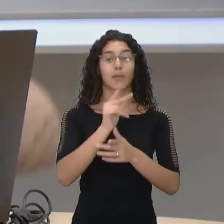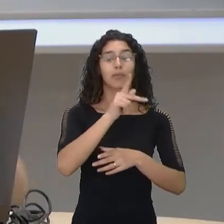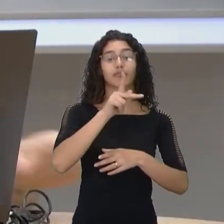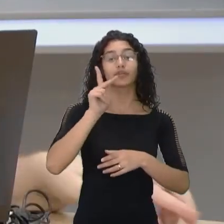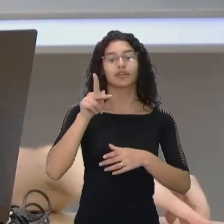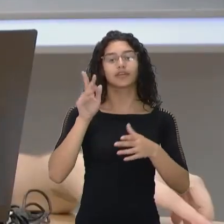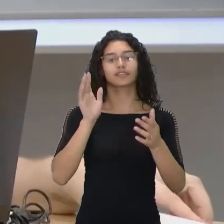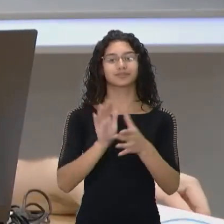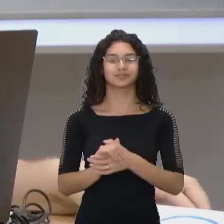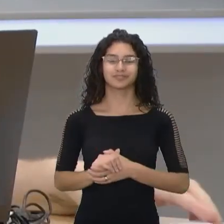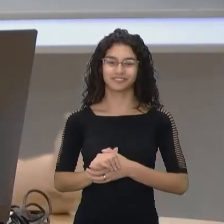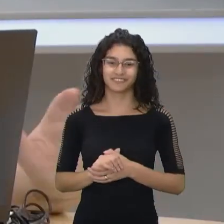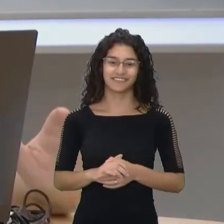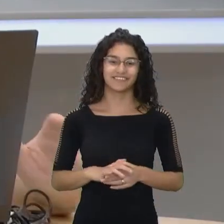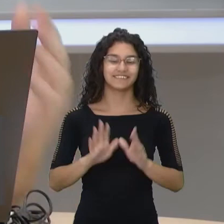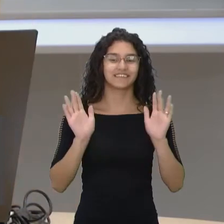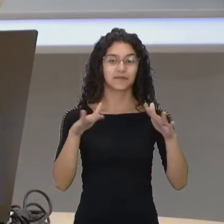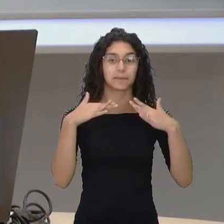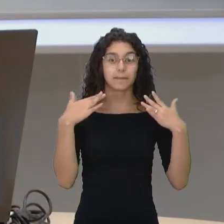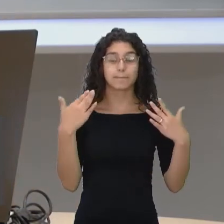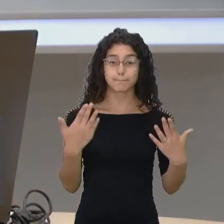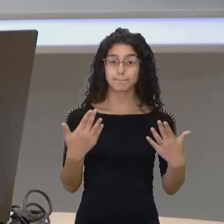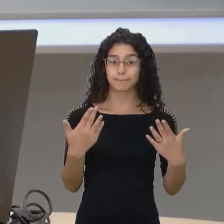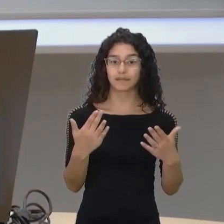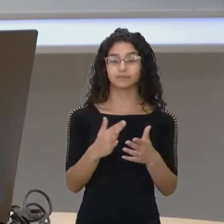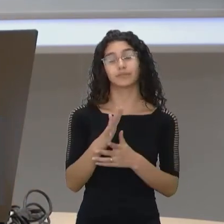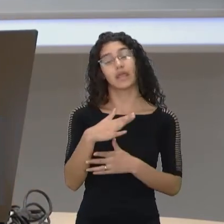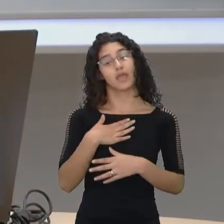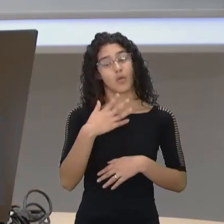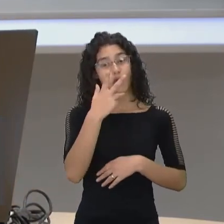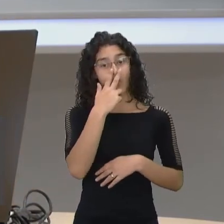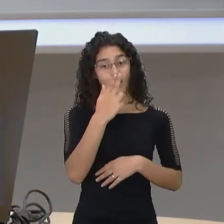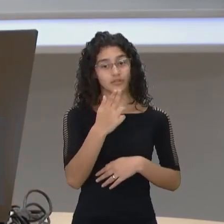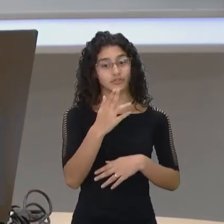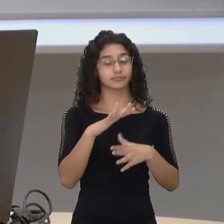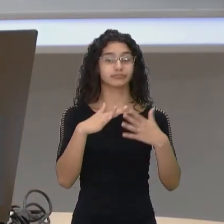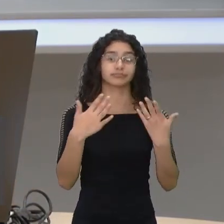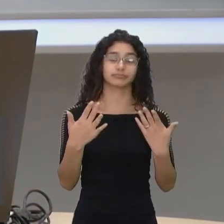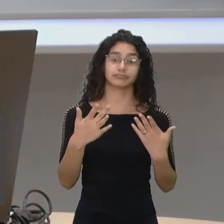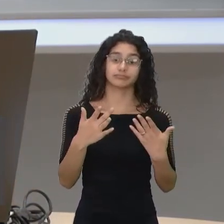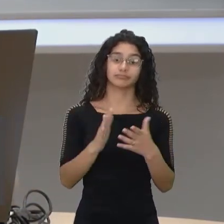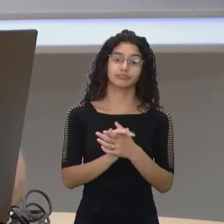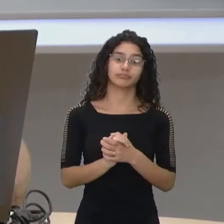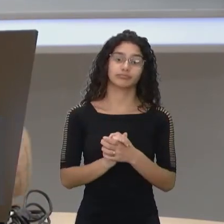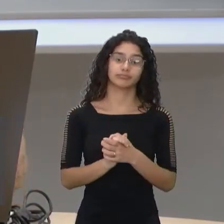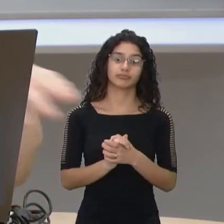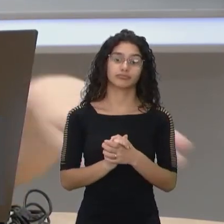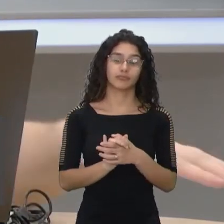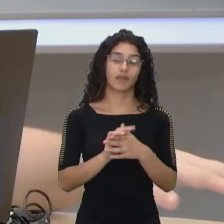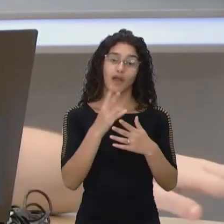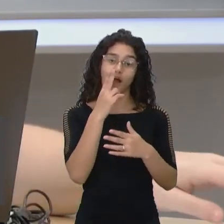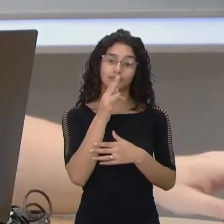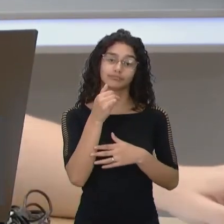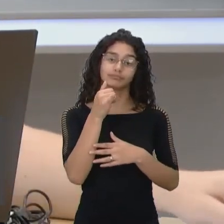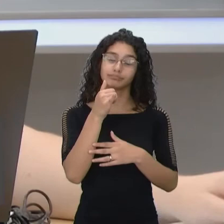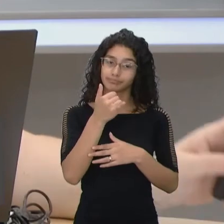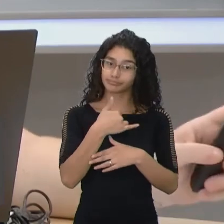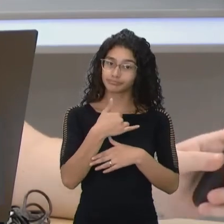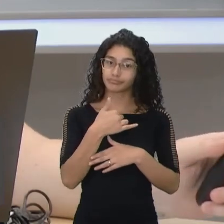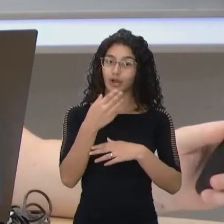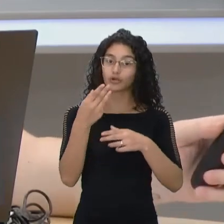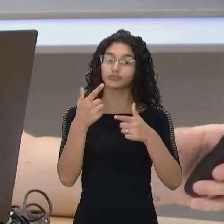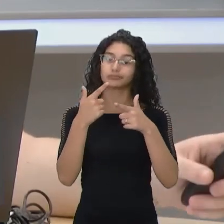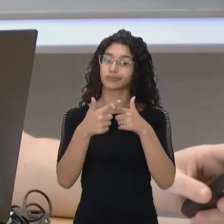professora, né? Então, mas, gente, eu acho que, infelizmente, embora eu deseje muito, eu acho que, infelizmente, esse eureka